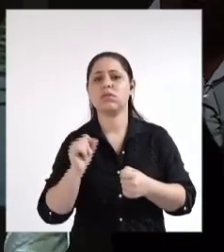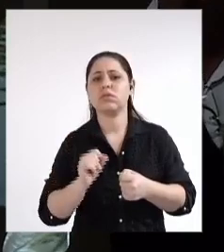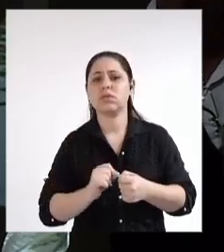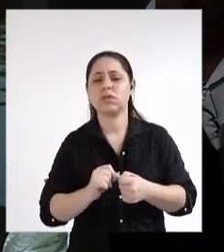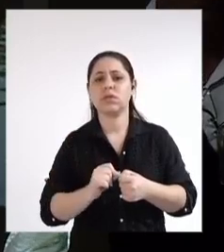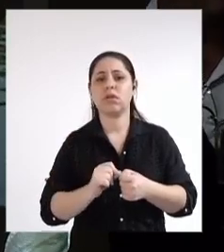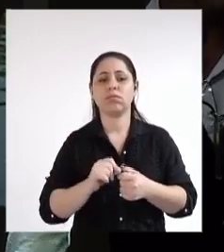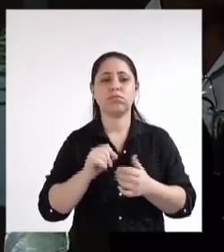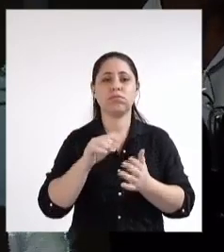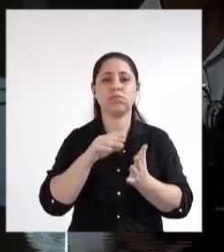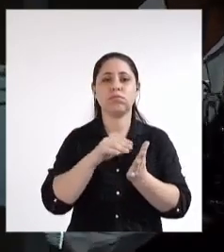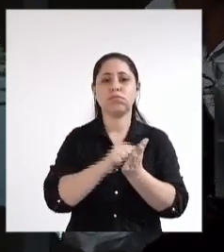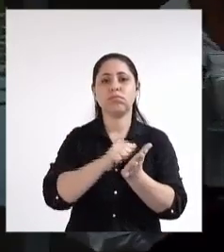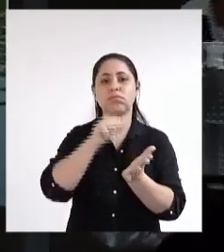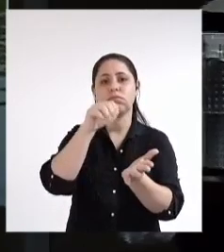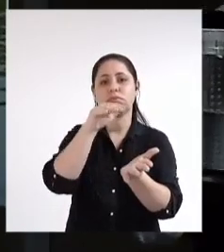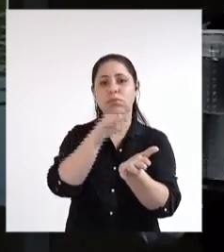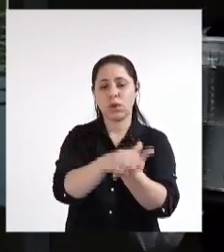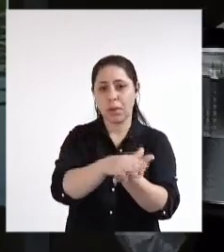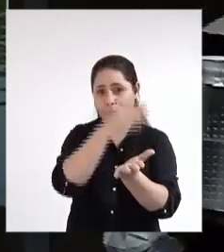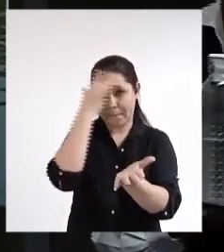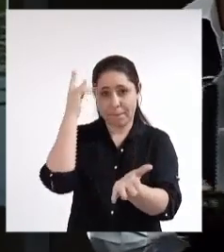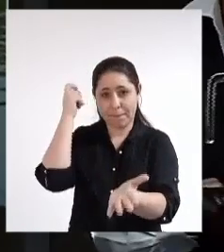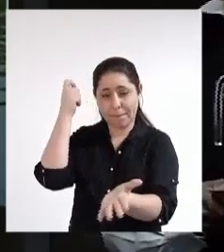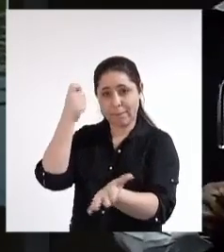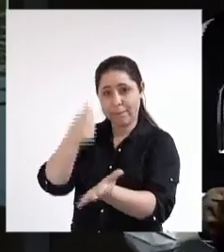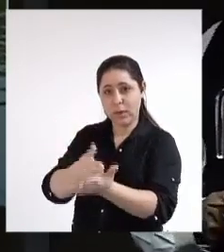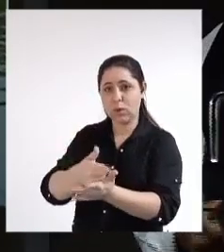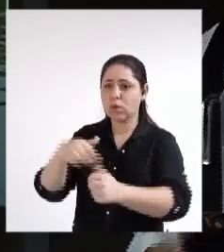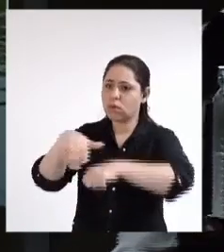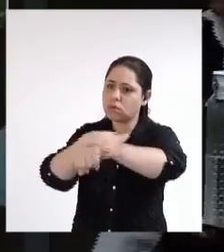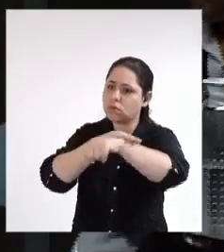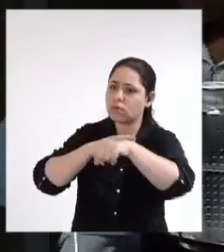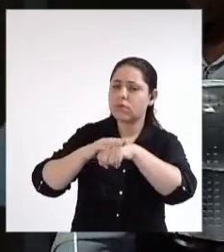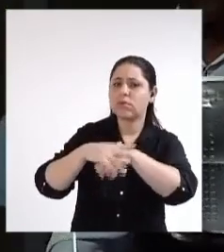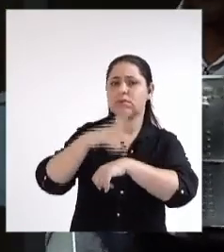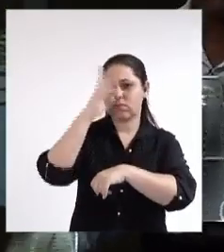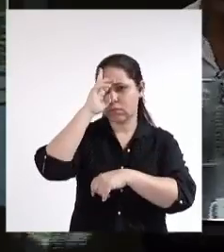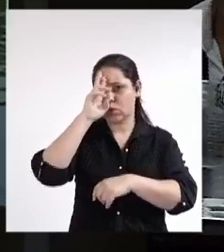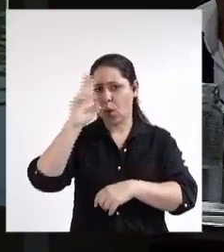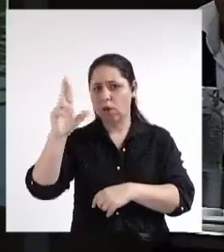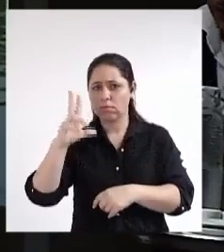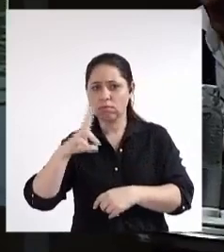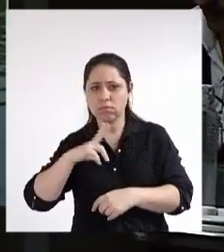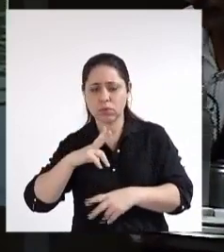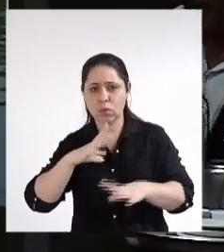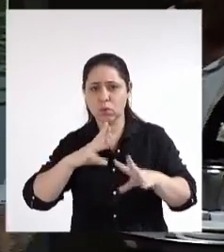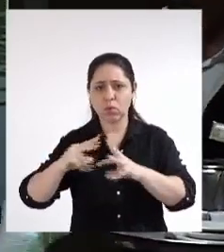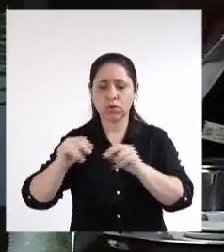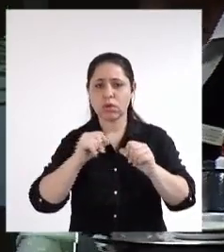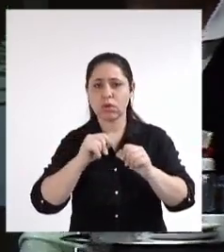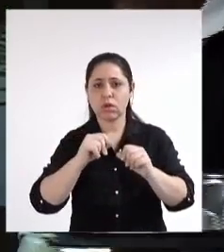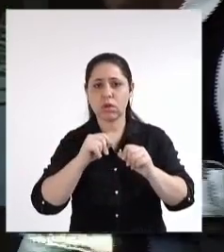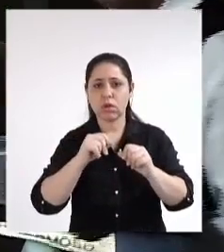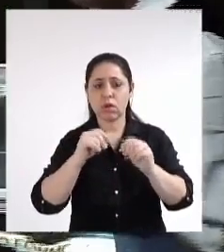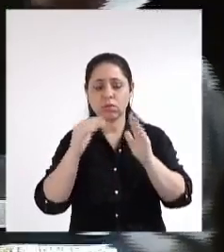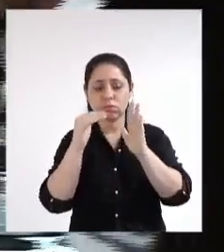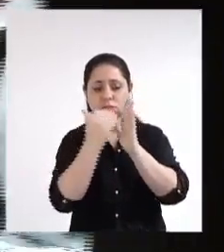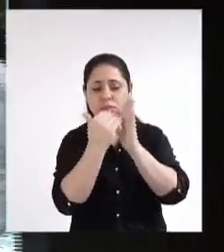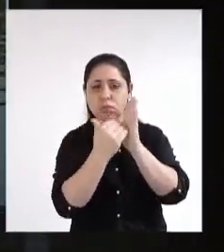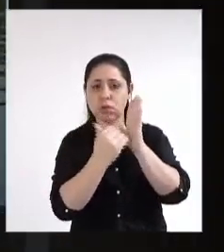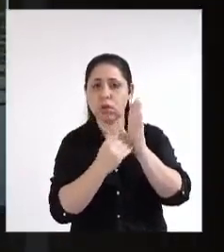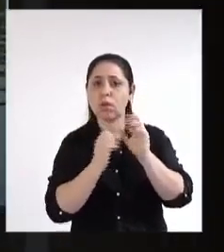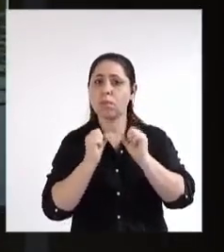indenização tá a gente conversou com os proprietários baseados no artigo 2 no que diz que pode ser os privados